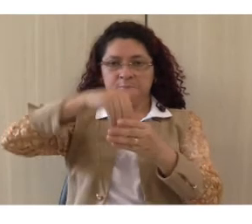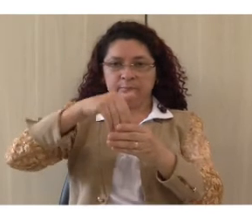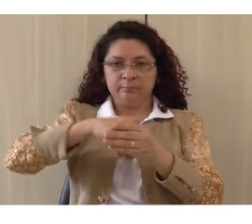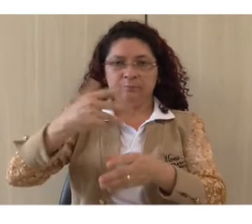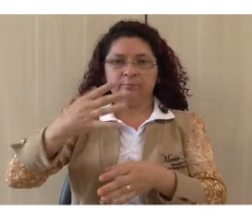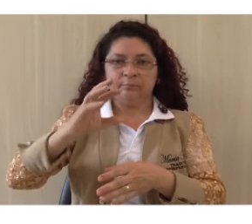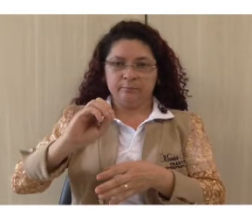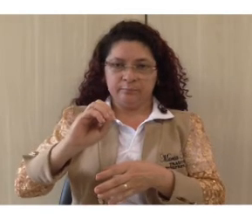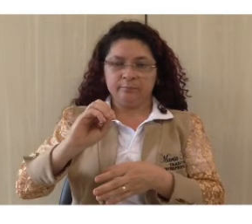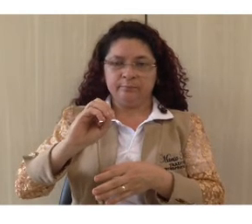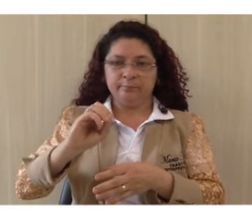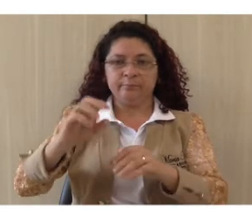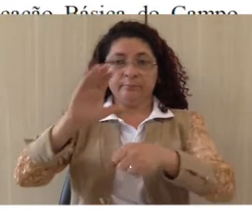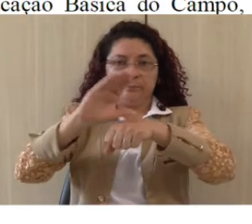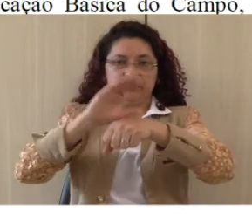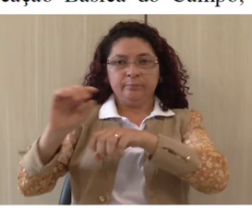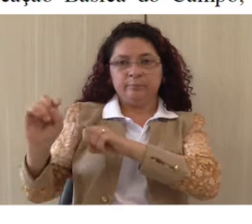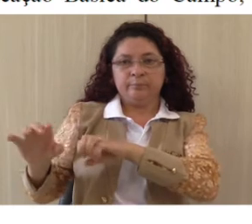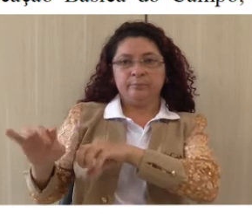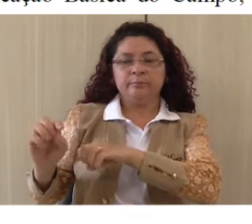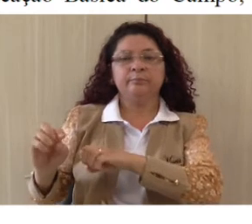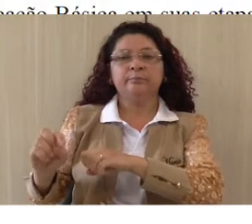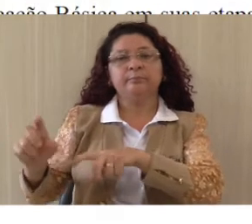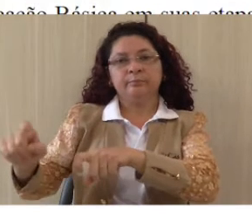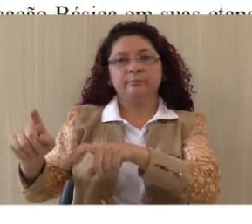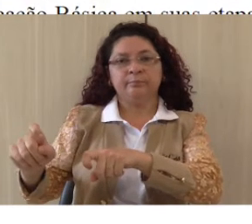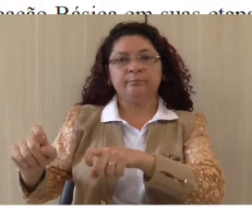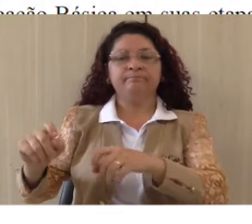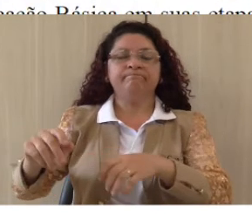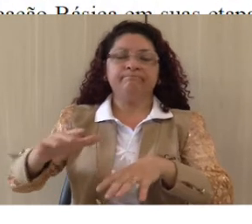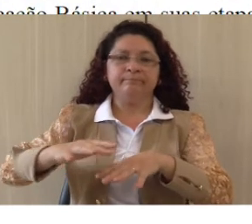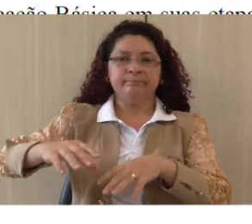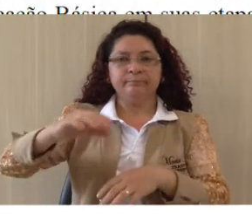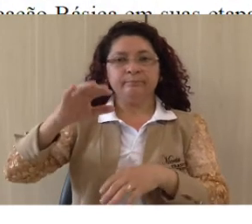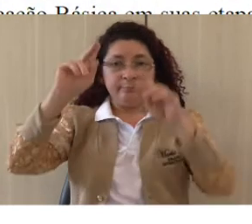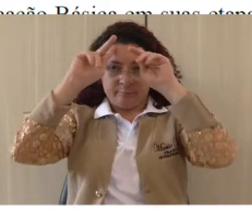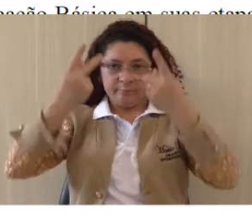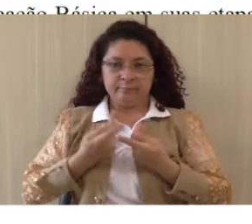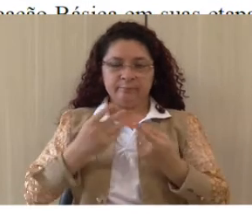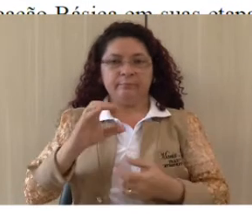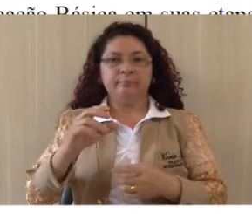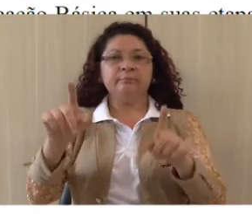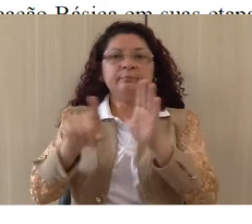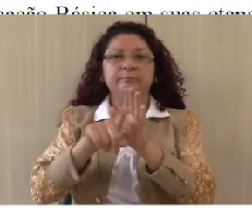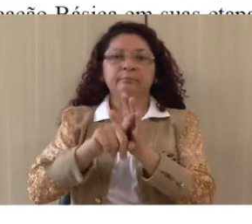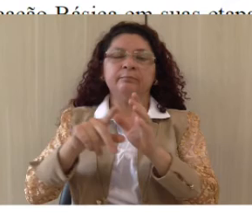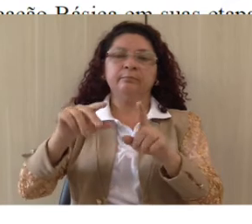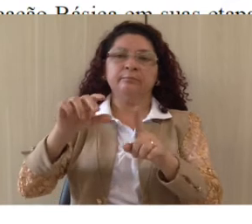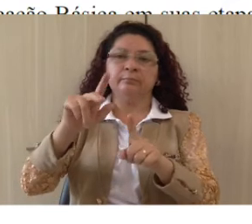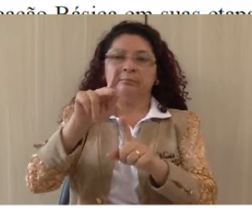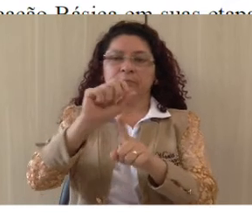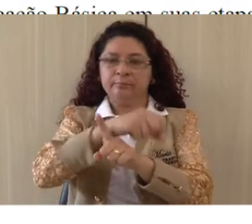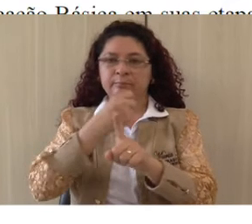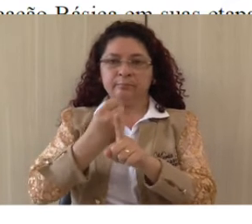40 vagas para o curso de Licenciatura em Educação do Campo, Ciências Humanas e Sociais, ofertado